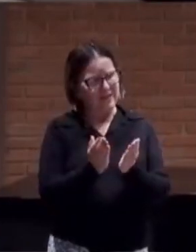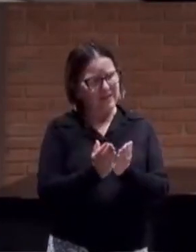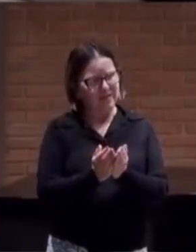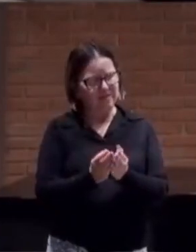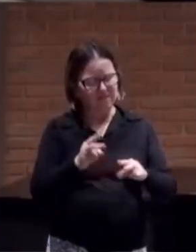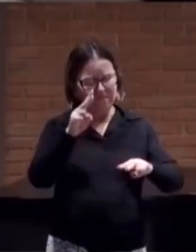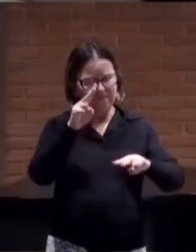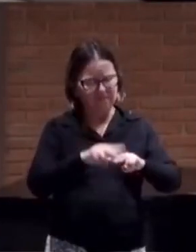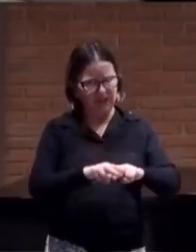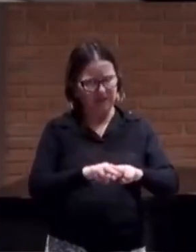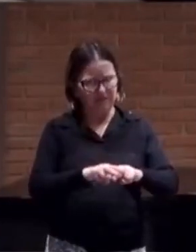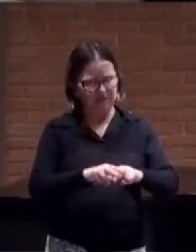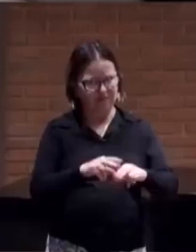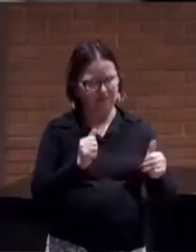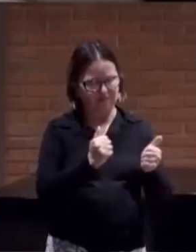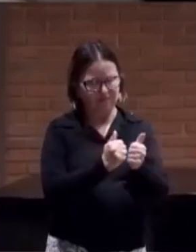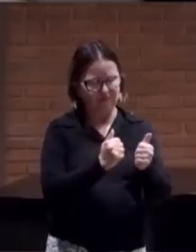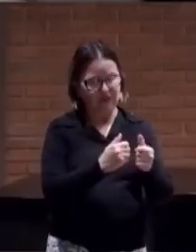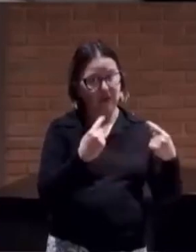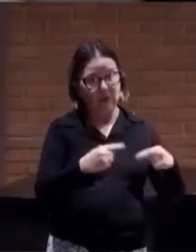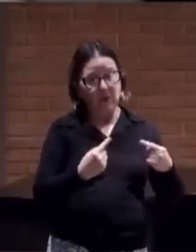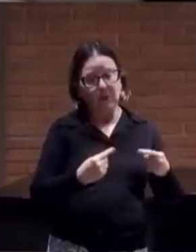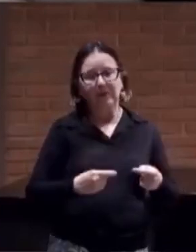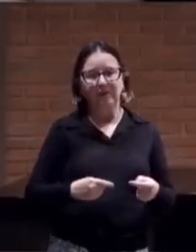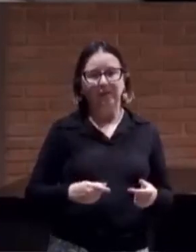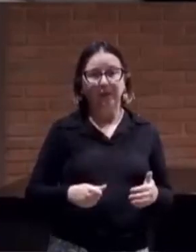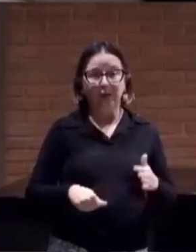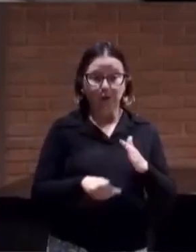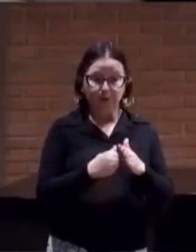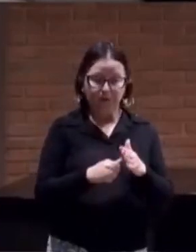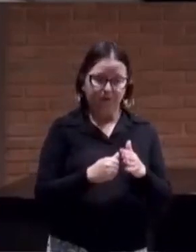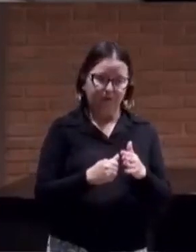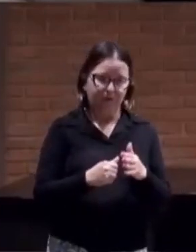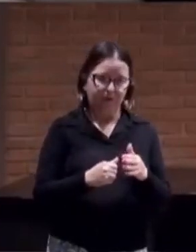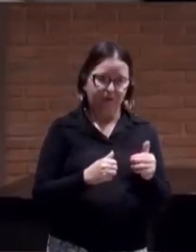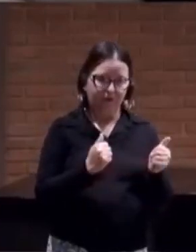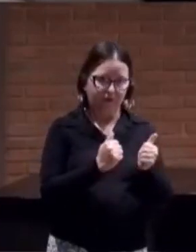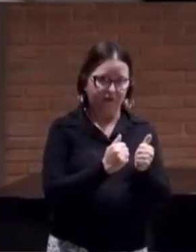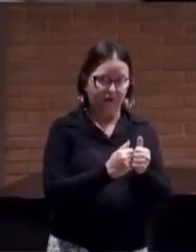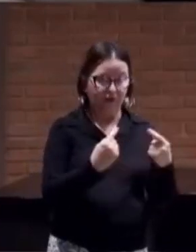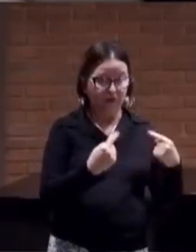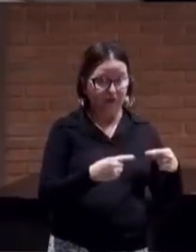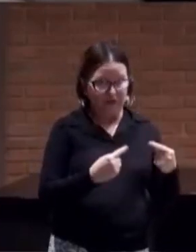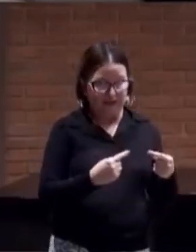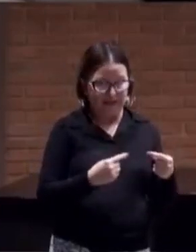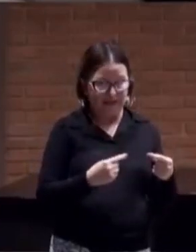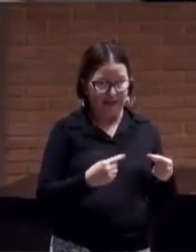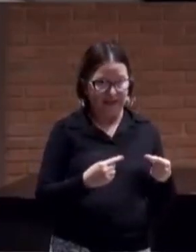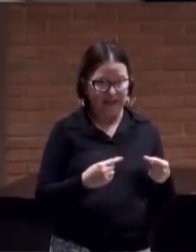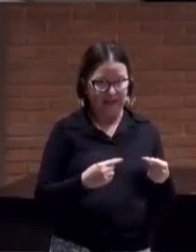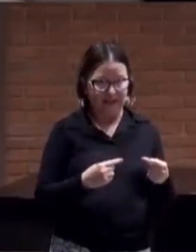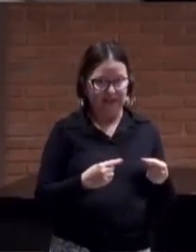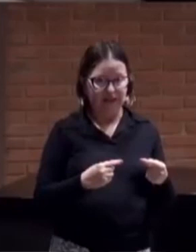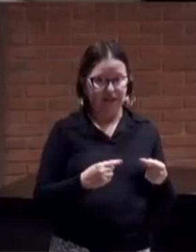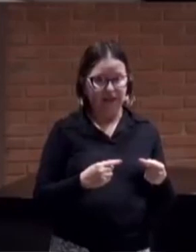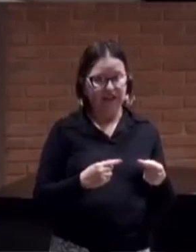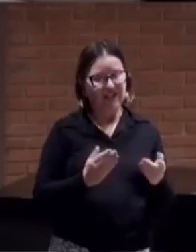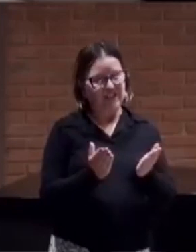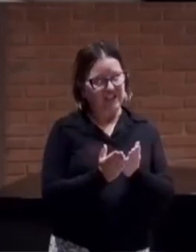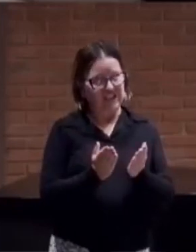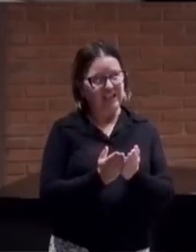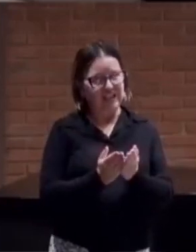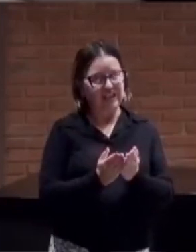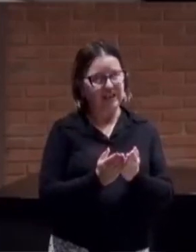perseguir. E os primeiros perseguidores da igreja eram judeus e judeus sinceros.